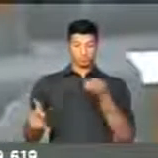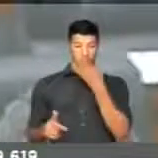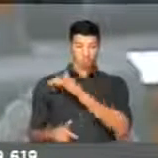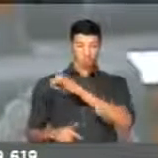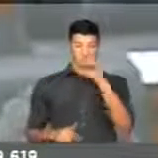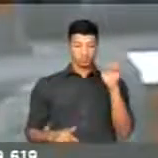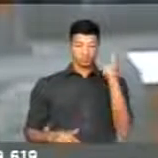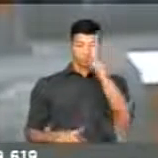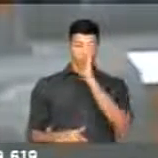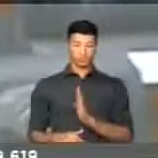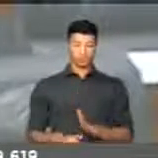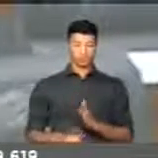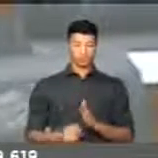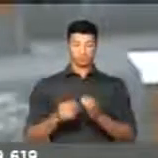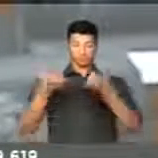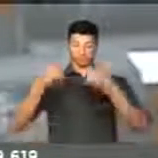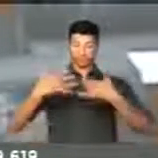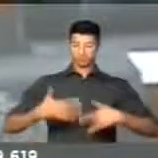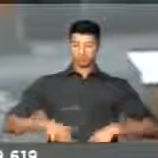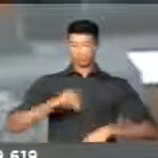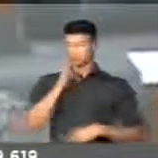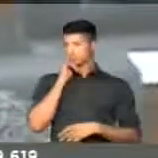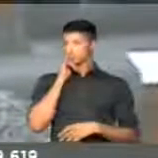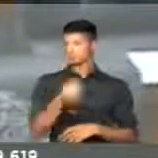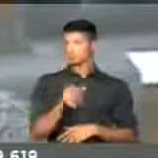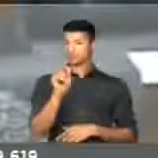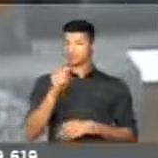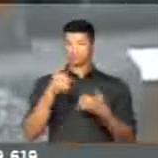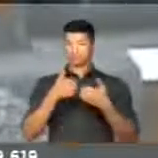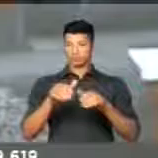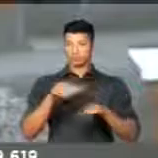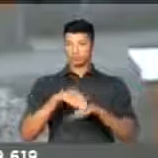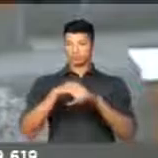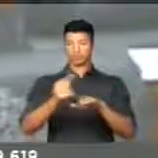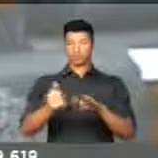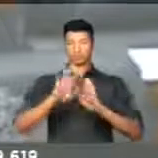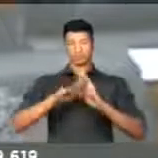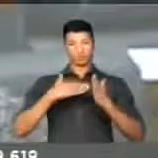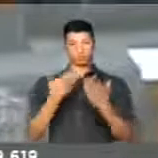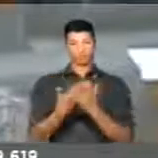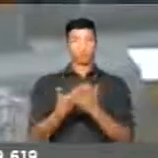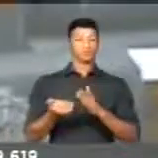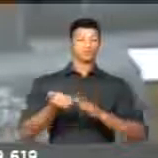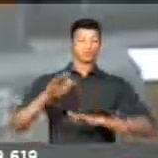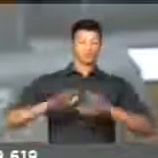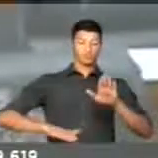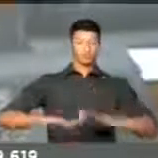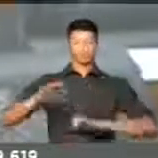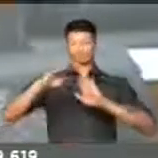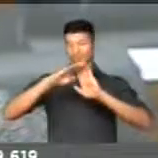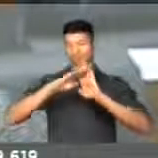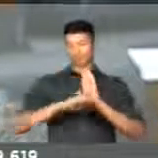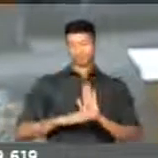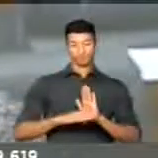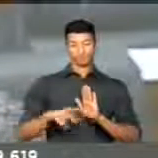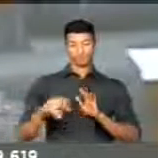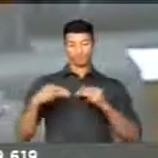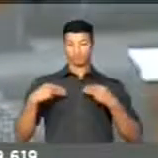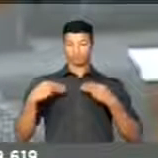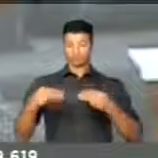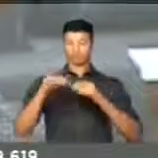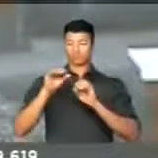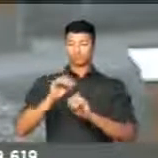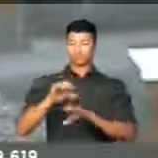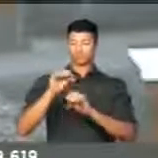Brasil, foi relatada uma denúncia em que ônibus escolares, muito provavelmente de um programa do Ministério